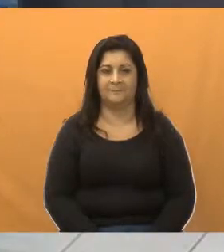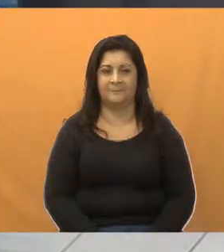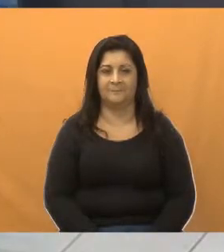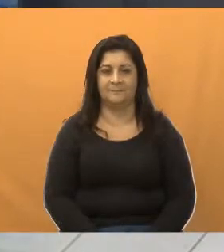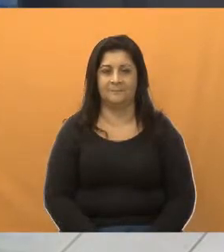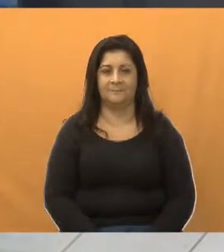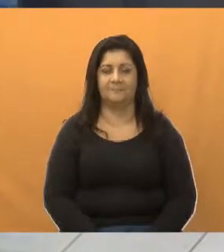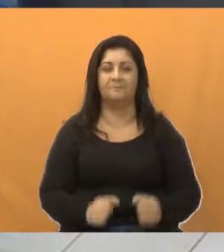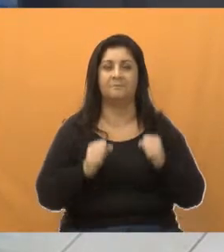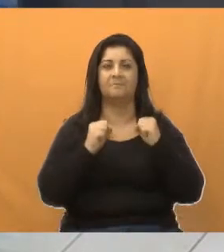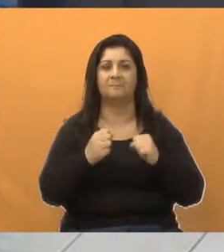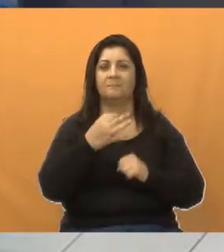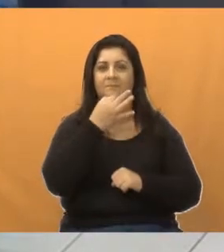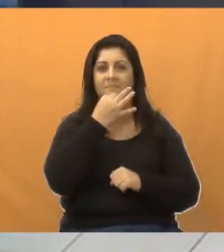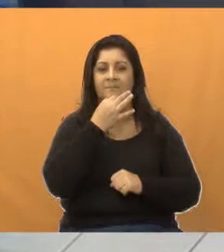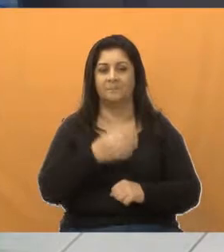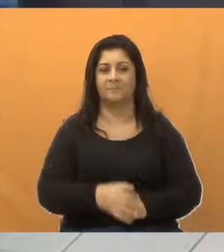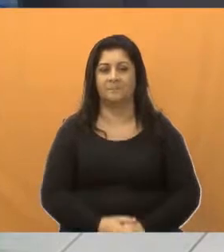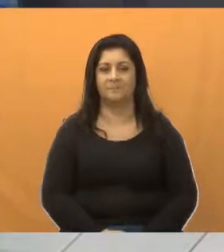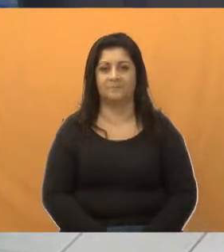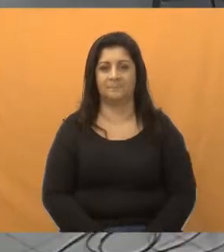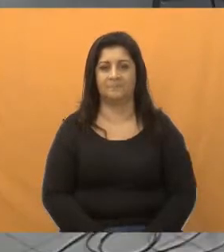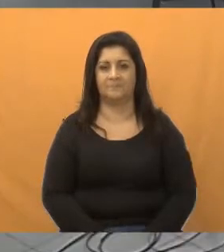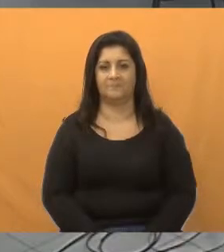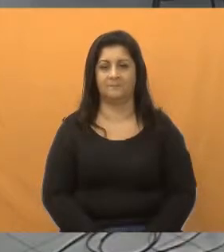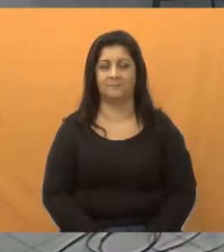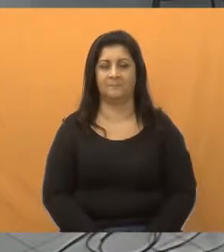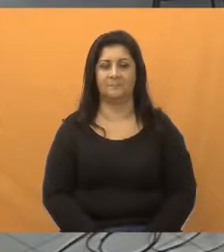O projeto continua em discussão.